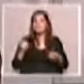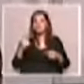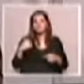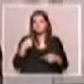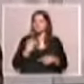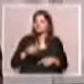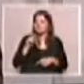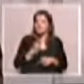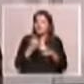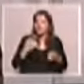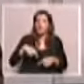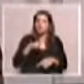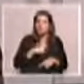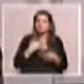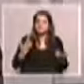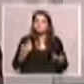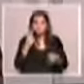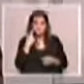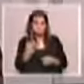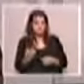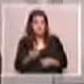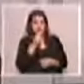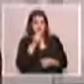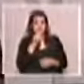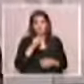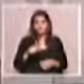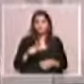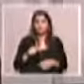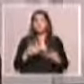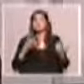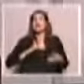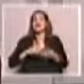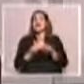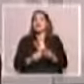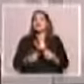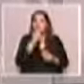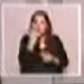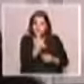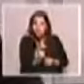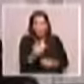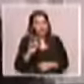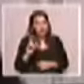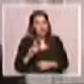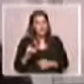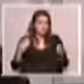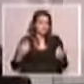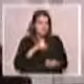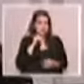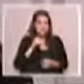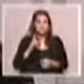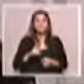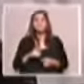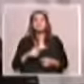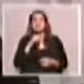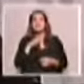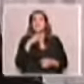estranheza, como é que nós esperamos que os alimentos, queremos... aliás, o queijo não é consumido sozinho. Dizia o grão-mestre da confraria, uhum.